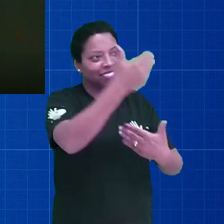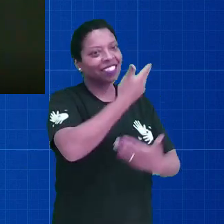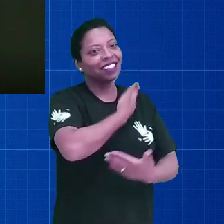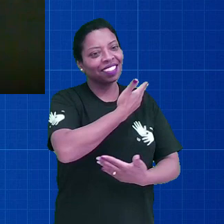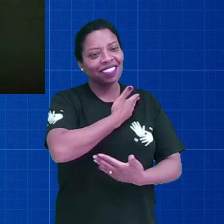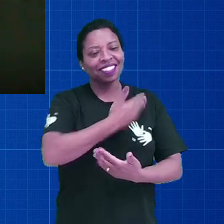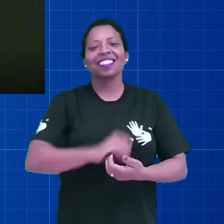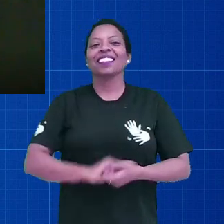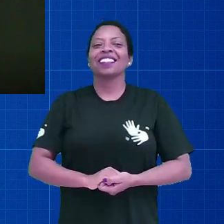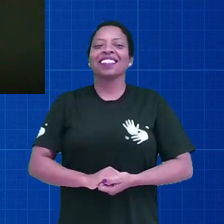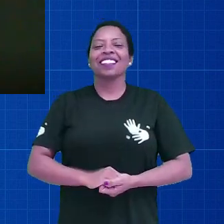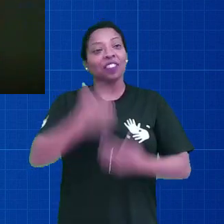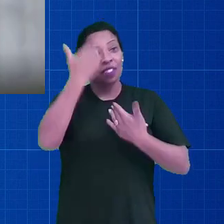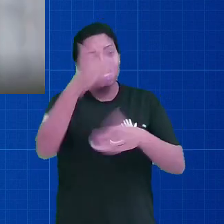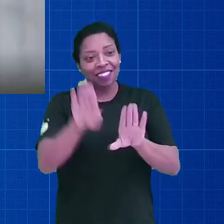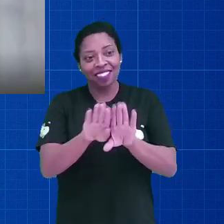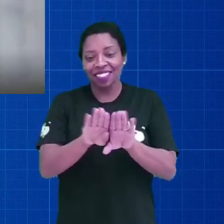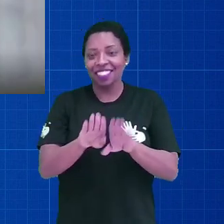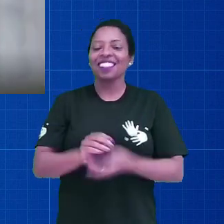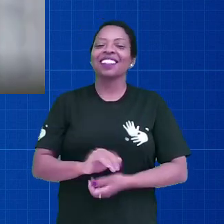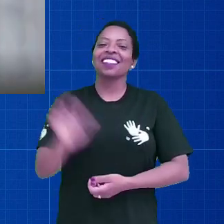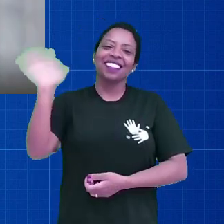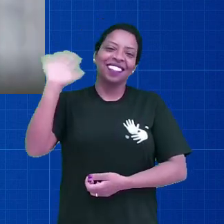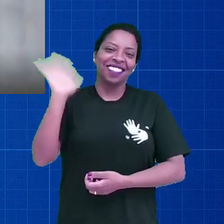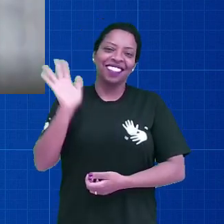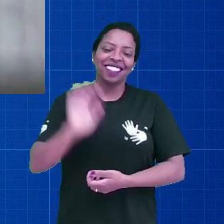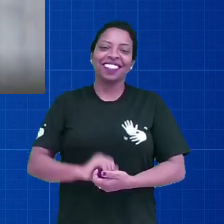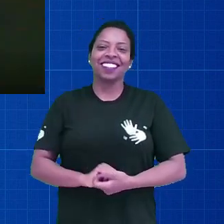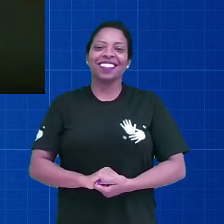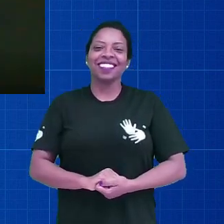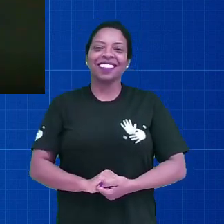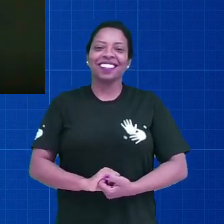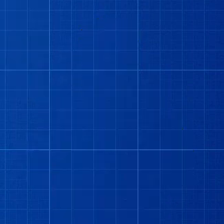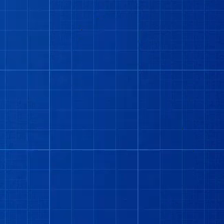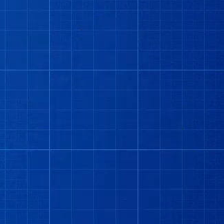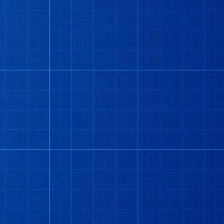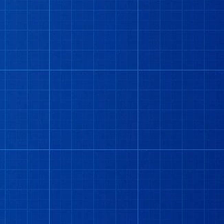amiga. Até a próxima. Até mais. Até mais.